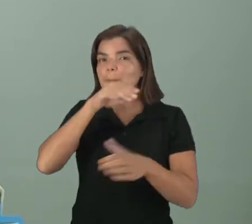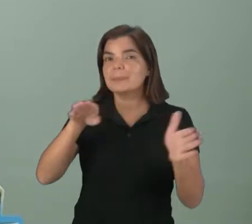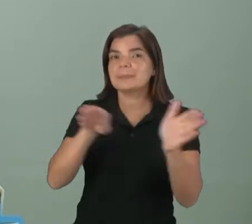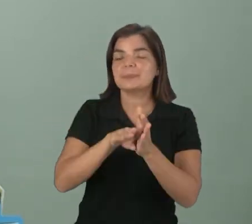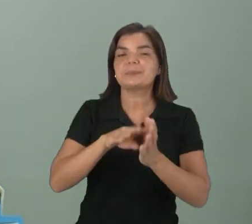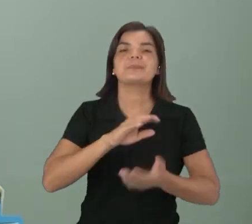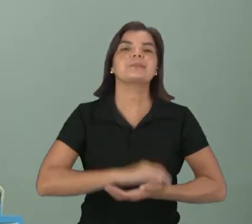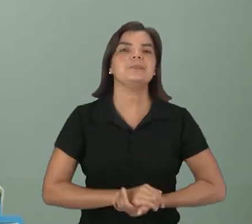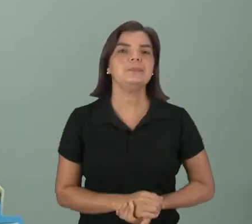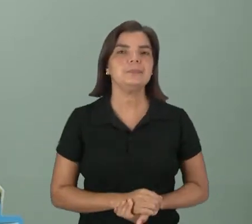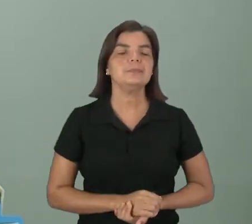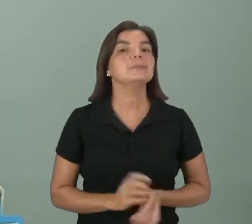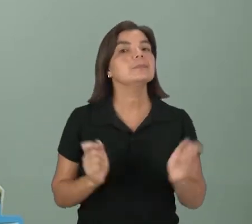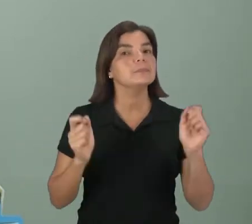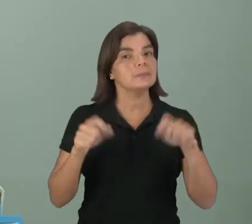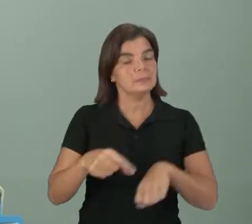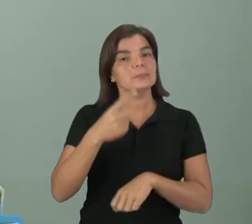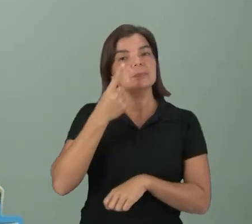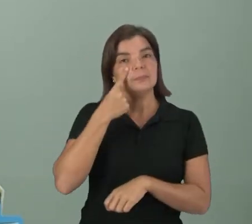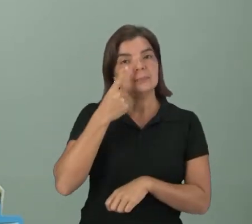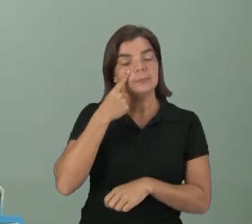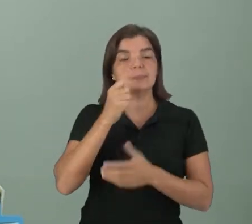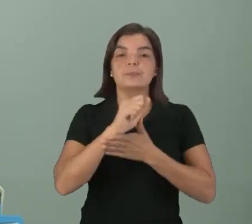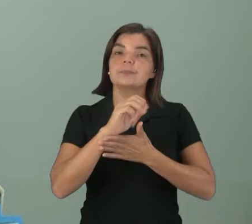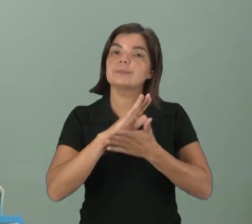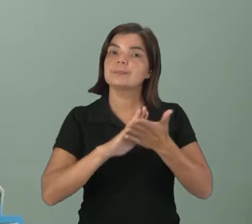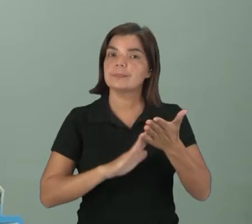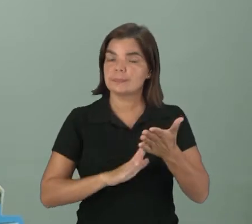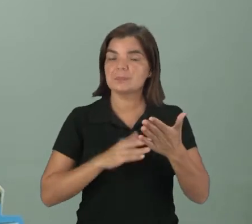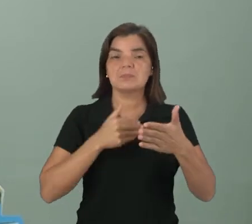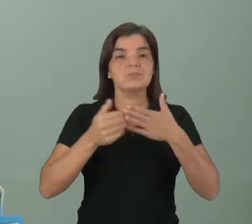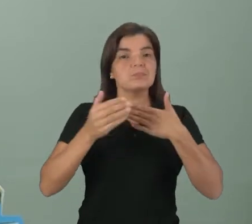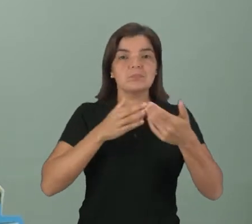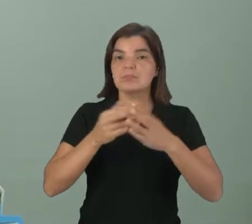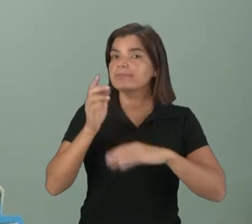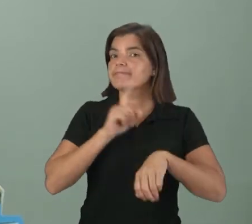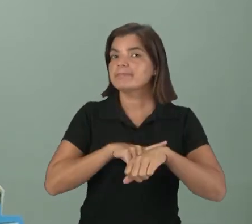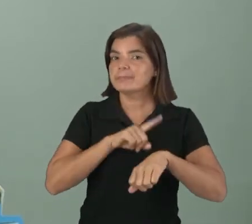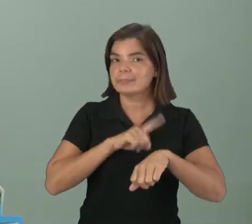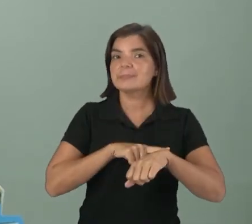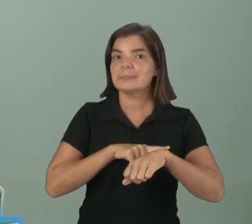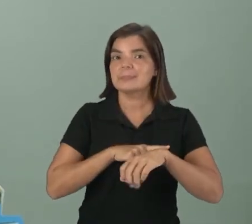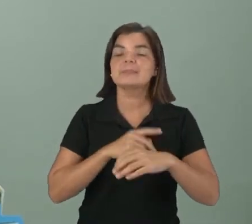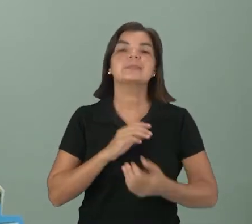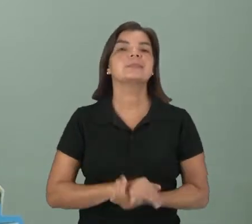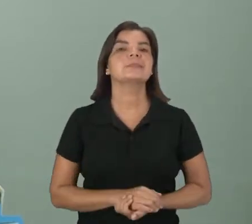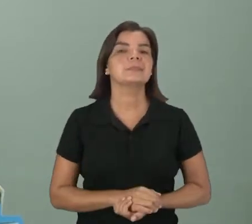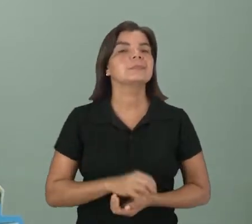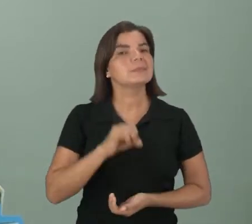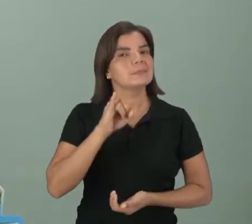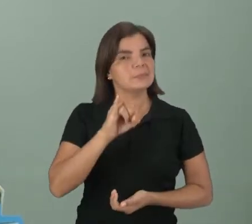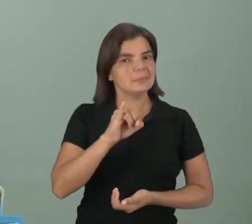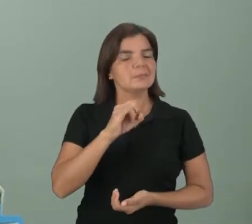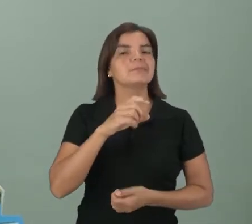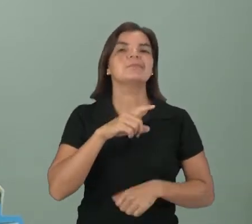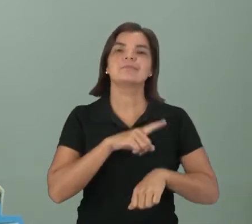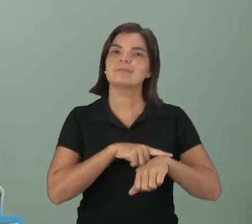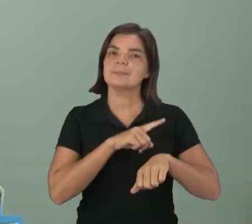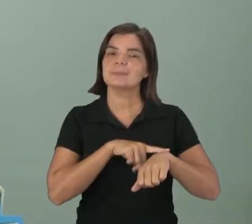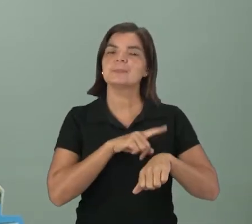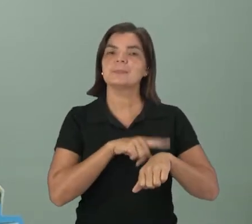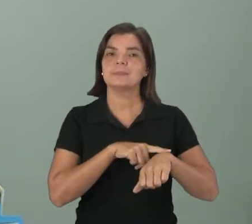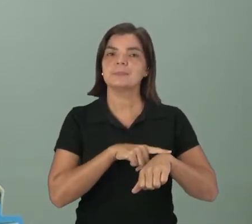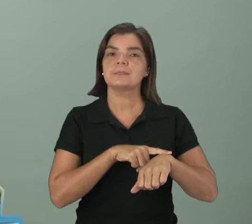também nós podemos fazer as nossas atividades a qualquer momento quando tiver um